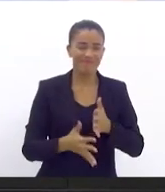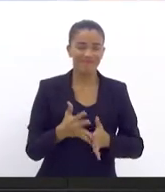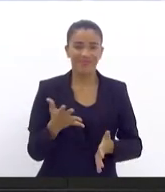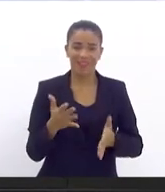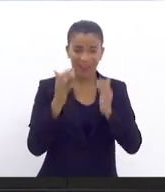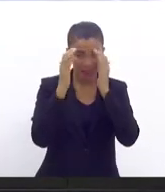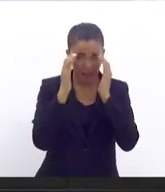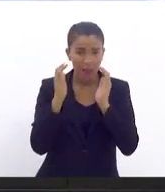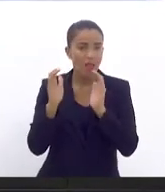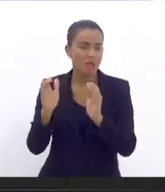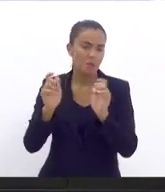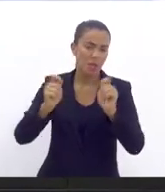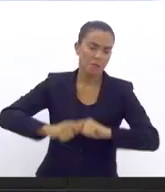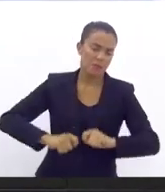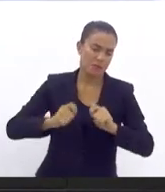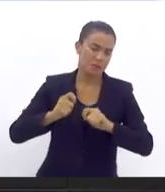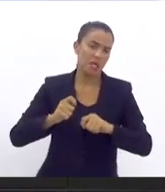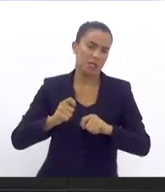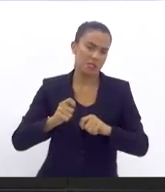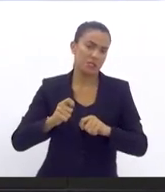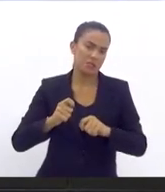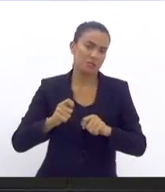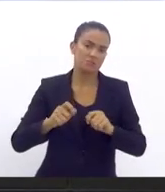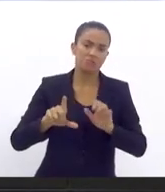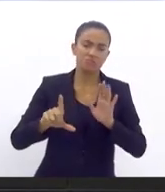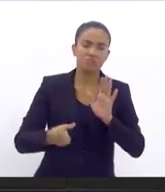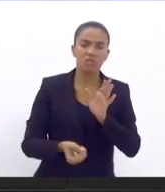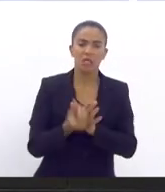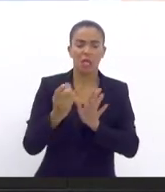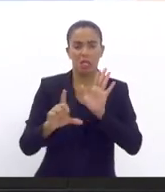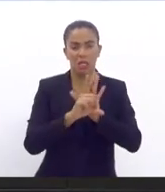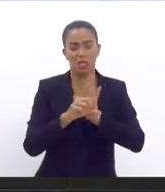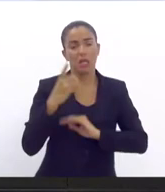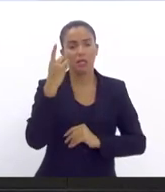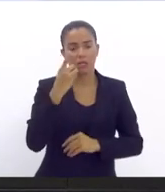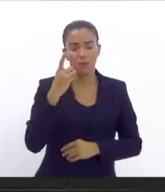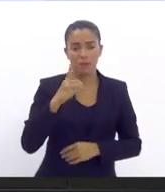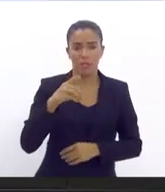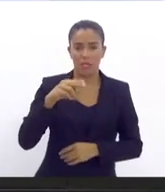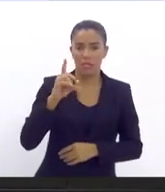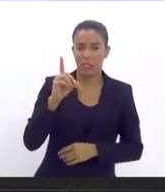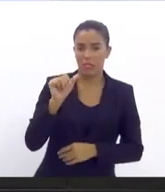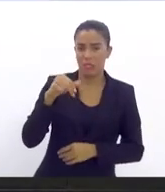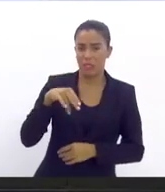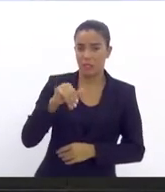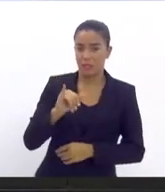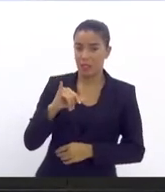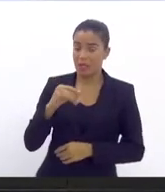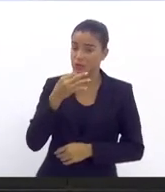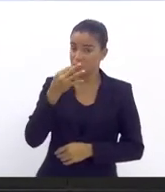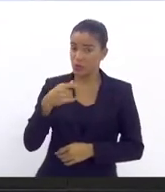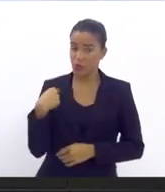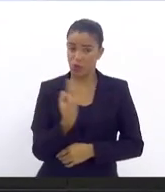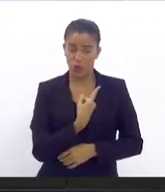respeito à capacidade de capacidade de legislar da deputada Dani. Então a minha sugestão é que nós